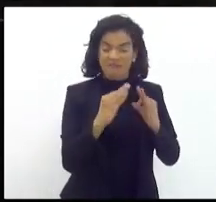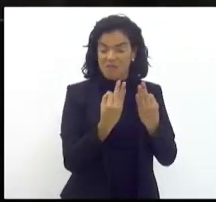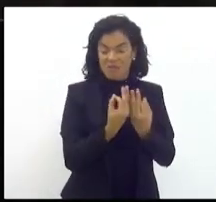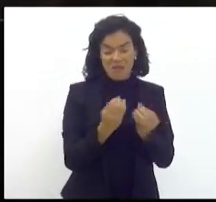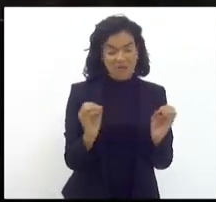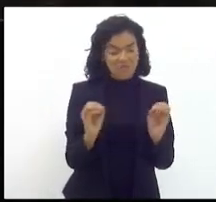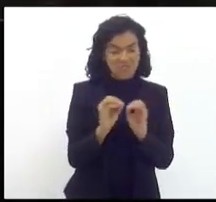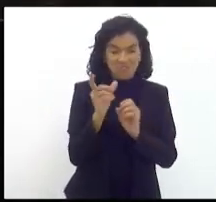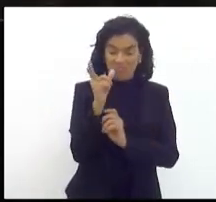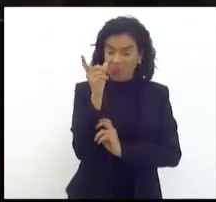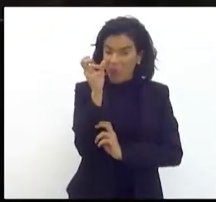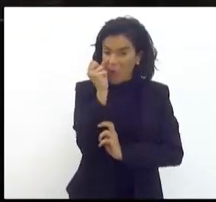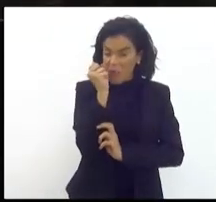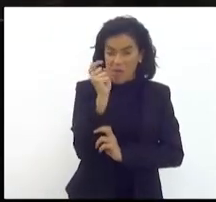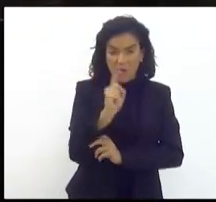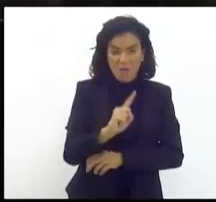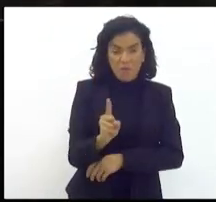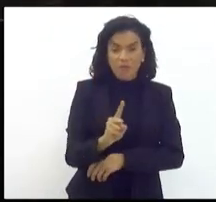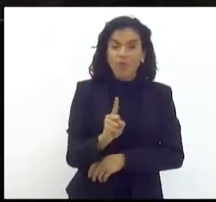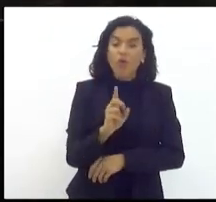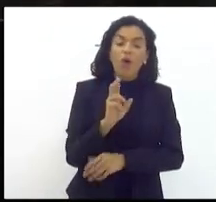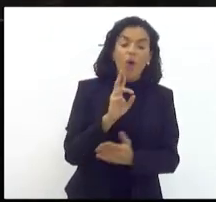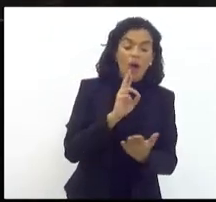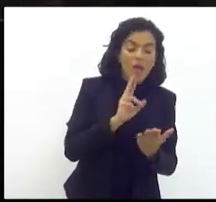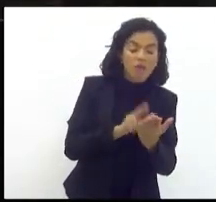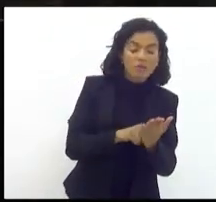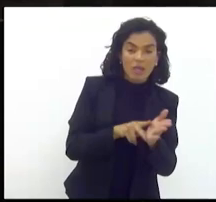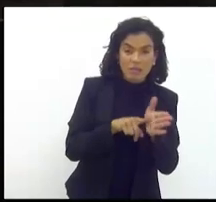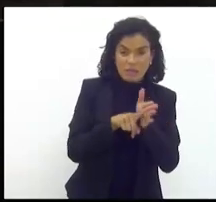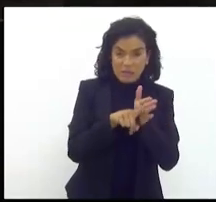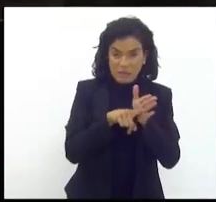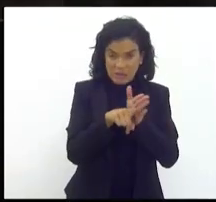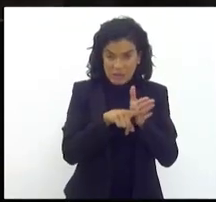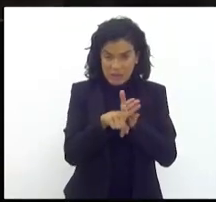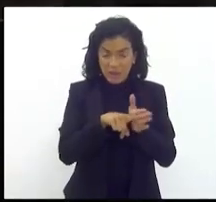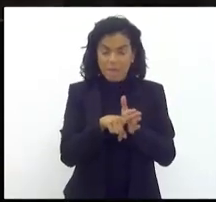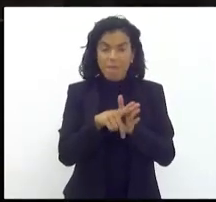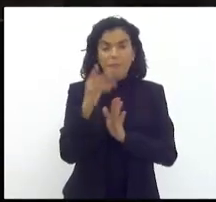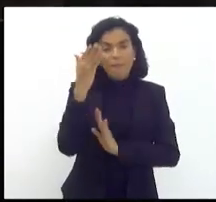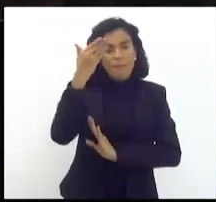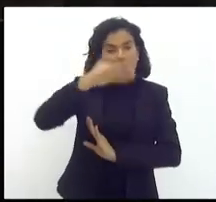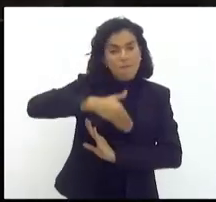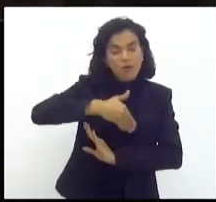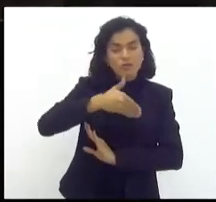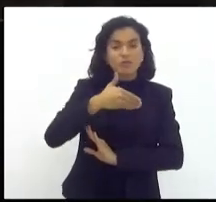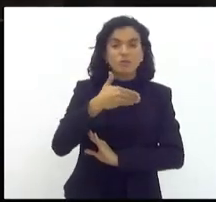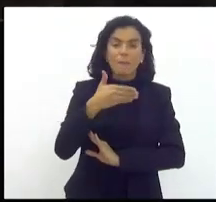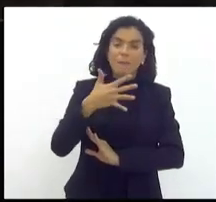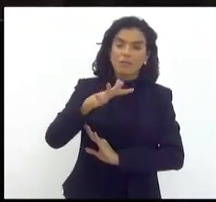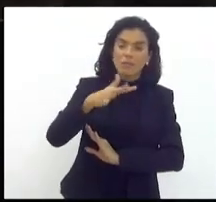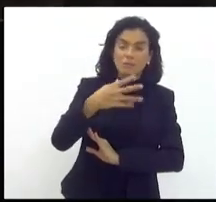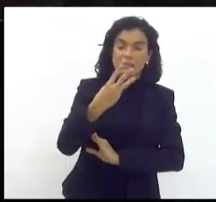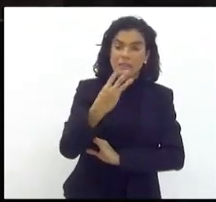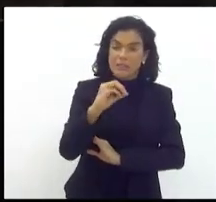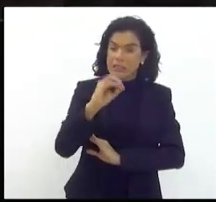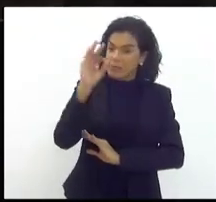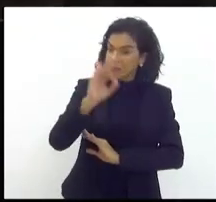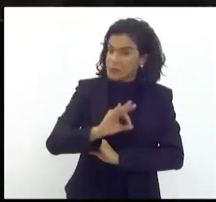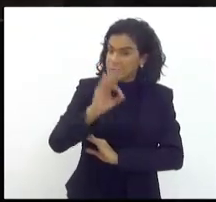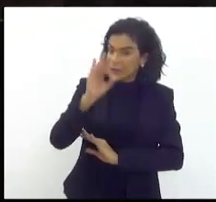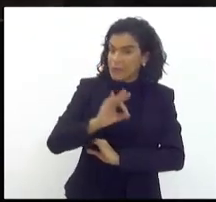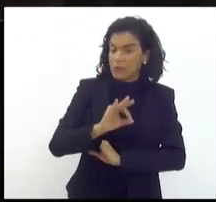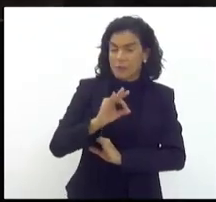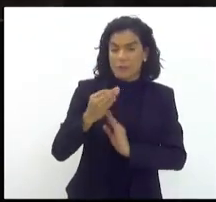E aí um dos resultados dessa pesquisa demonstro que cerca de 30% dos